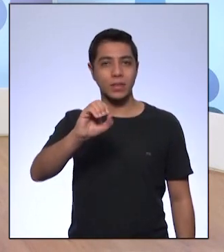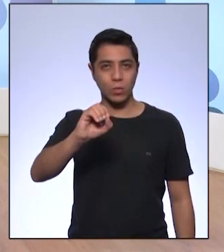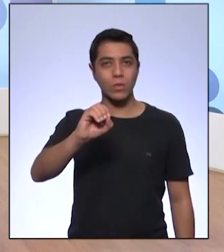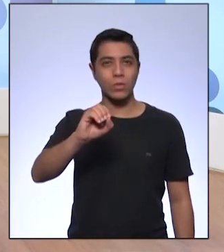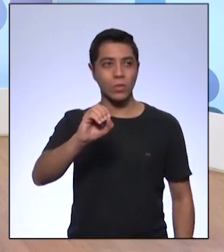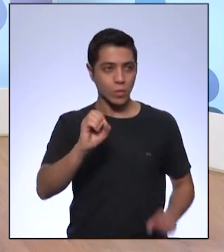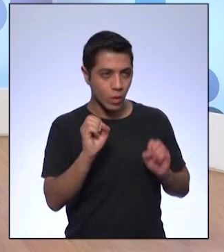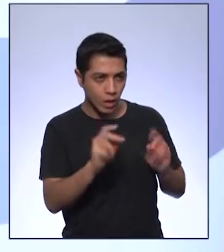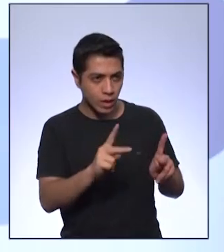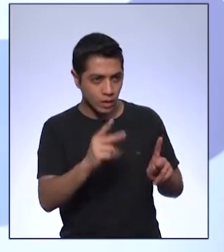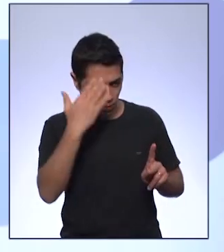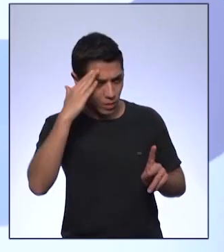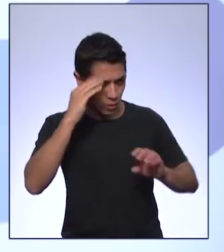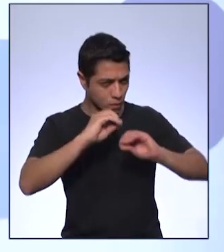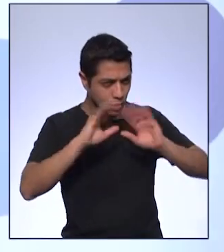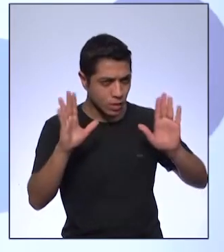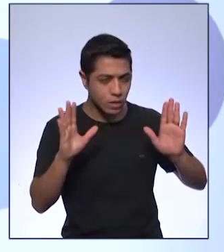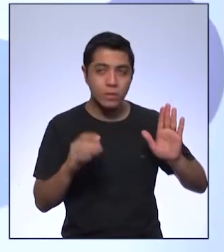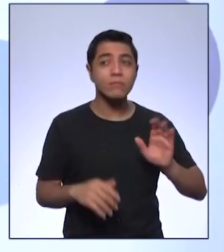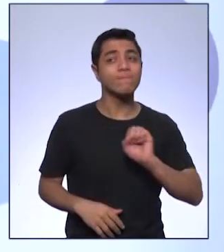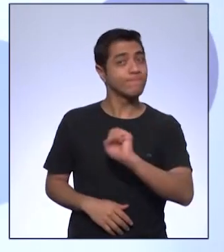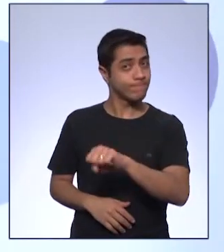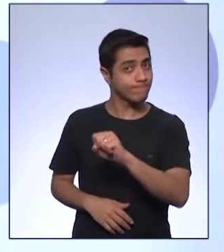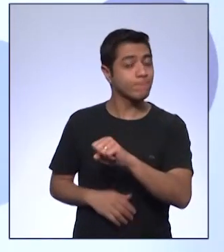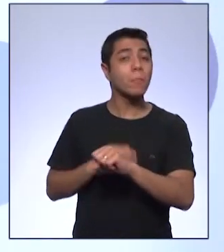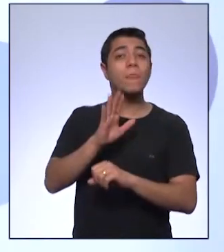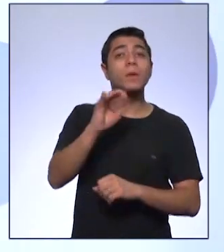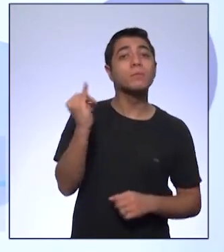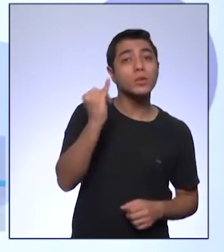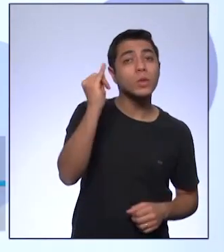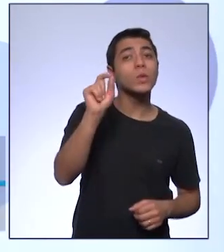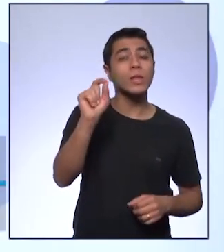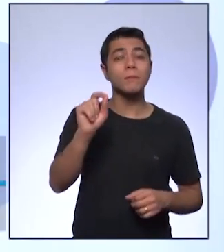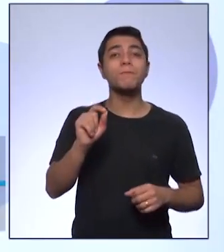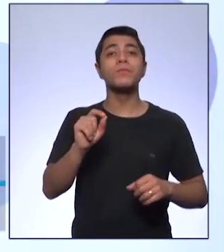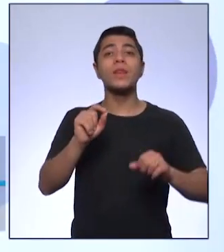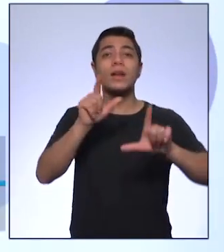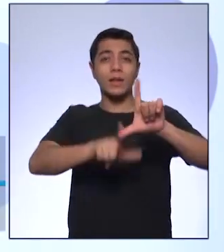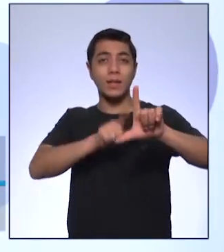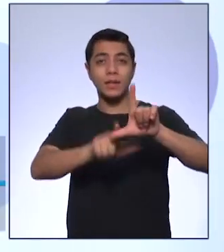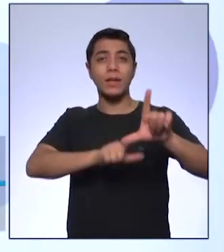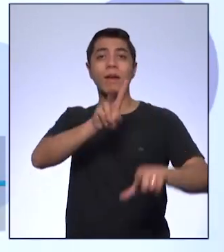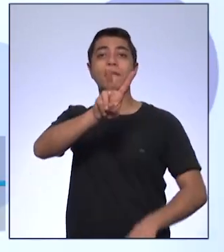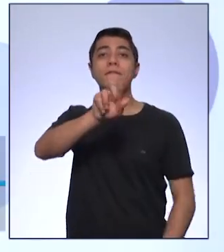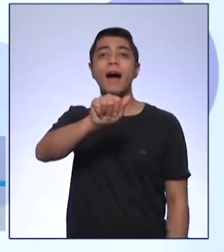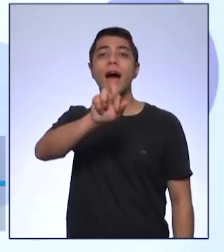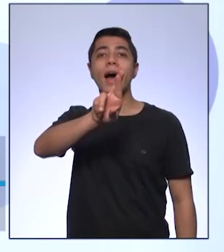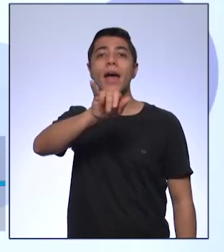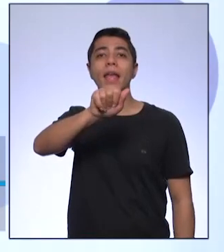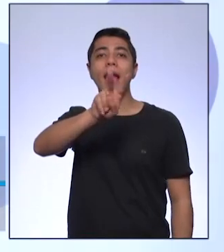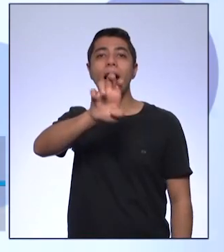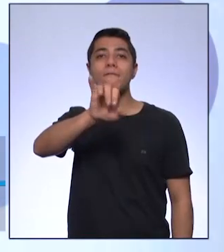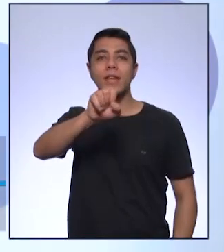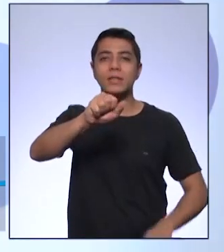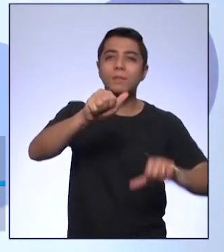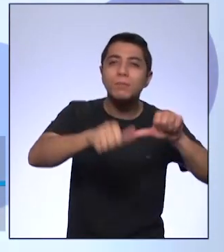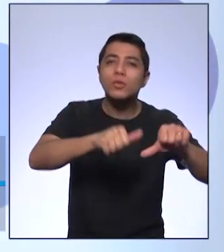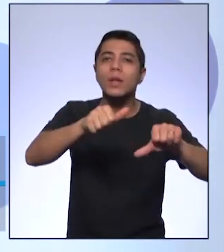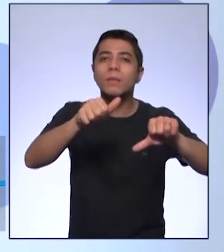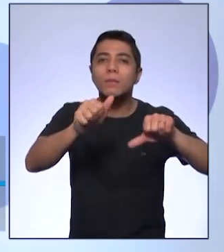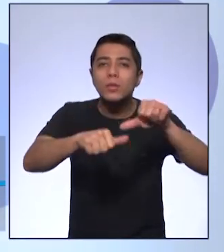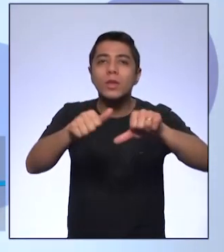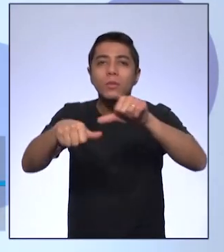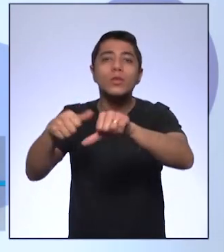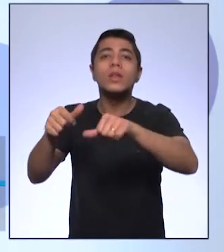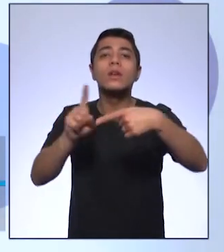né, Osmar, Sim. que no caso x e o y aí são as variáveis, né, são os valores que vão ser alterados conforme,